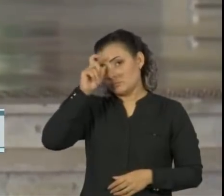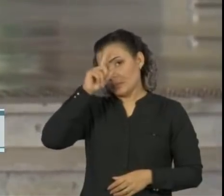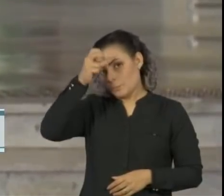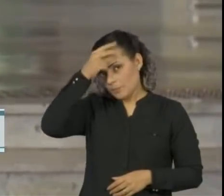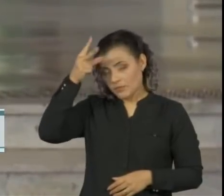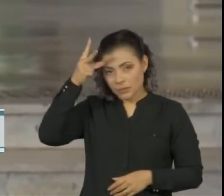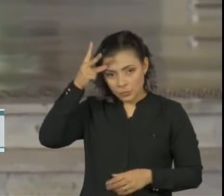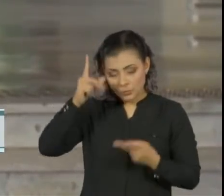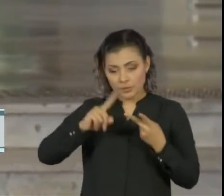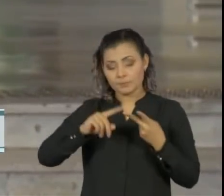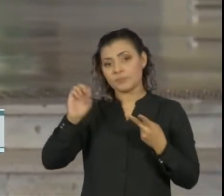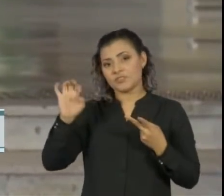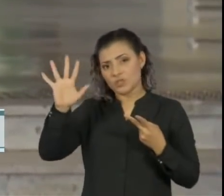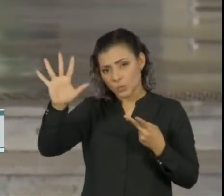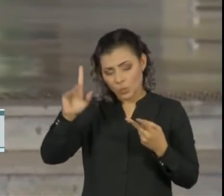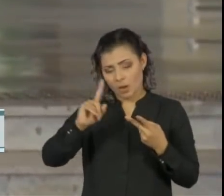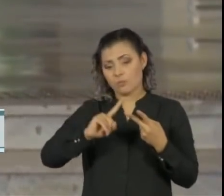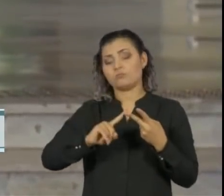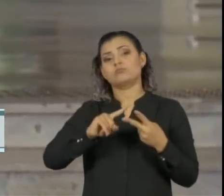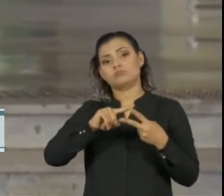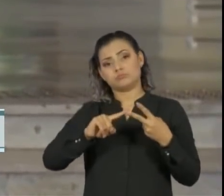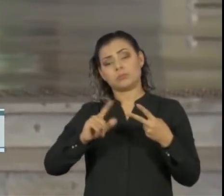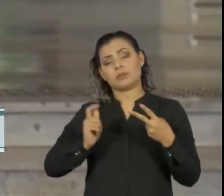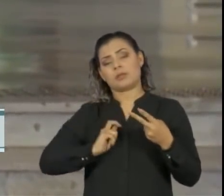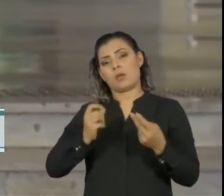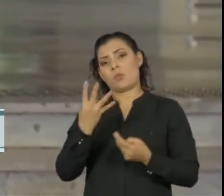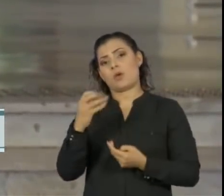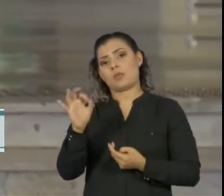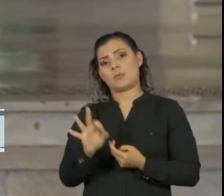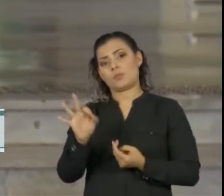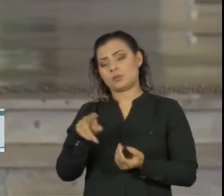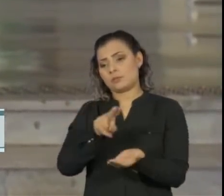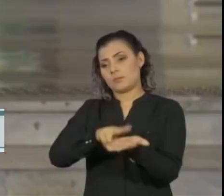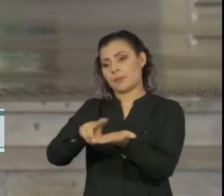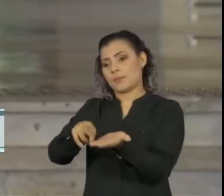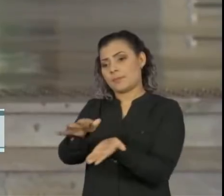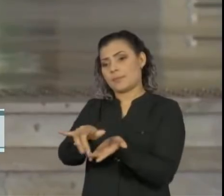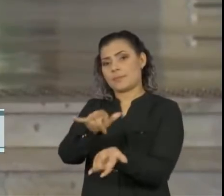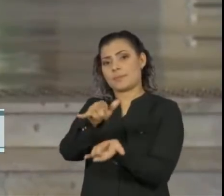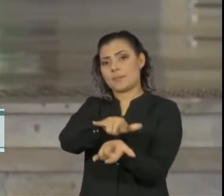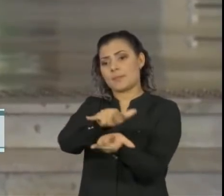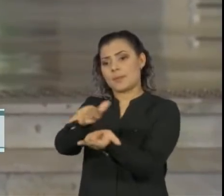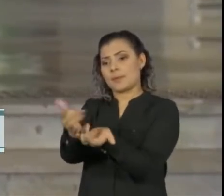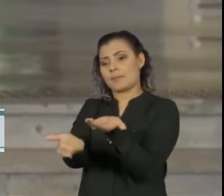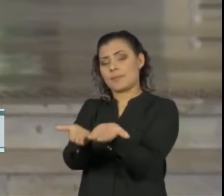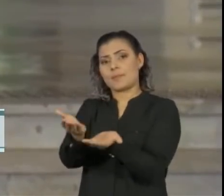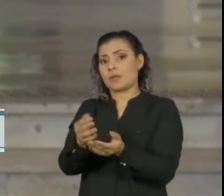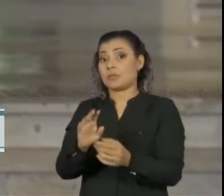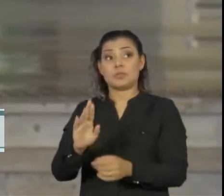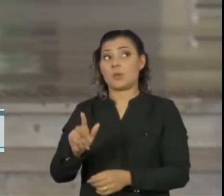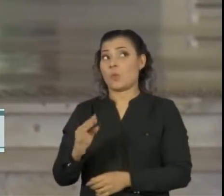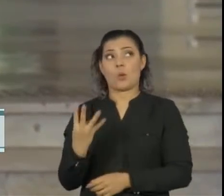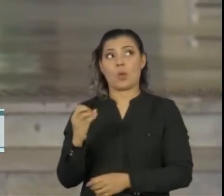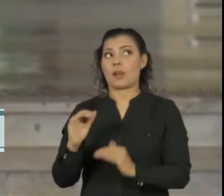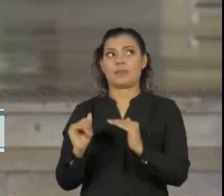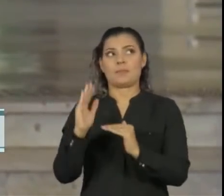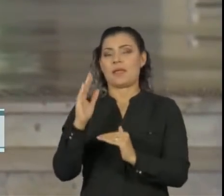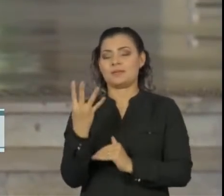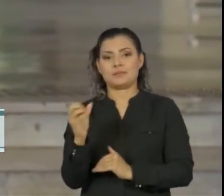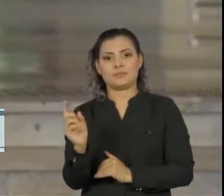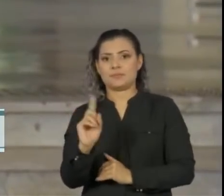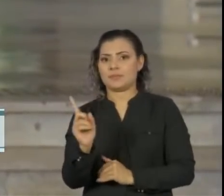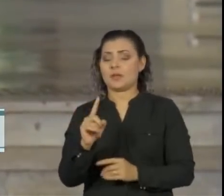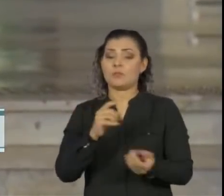condições de suportar a questão dos 40% e nem sempre é tudo isso, de